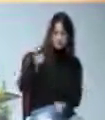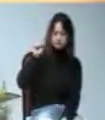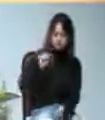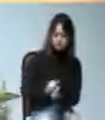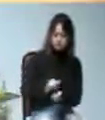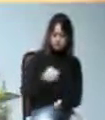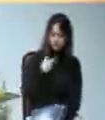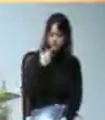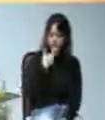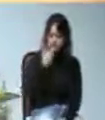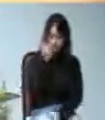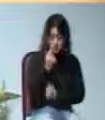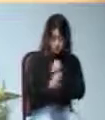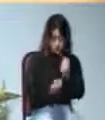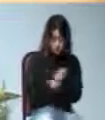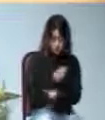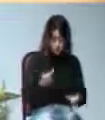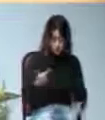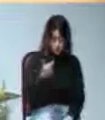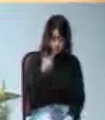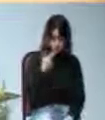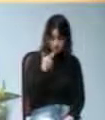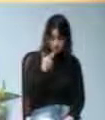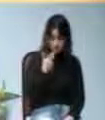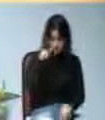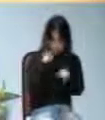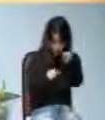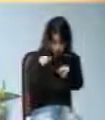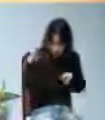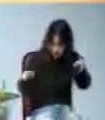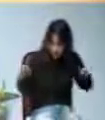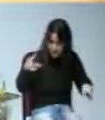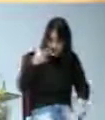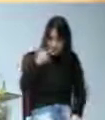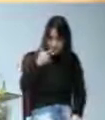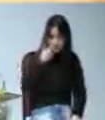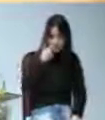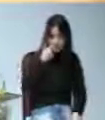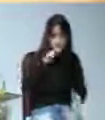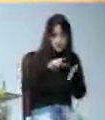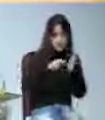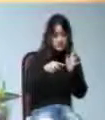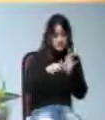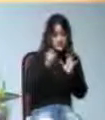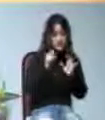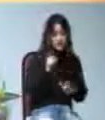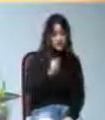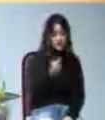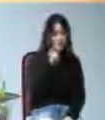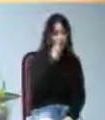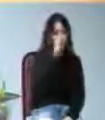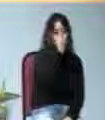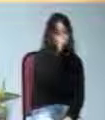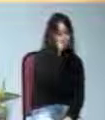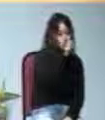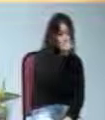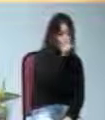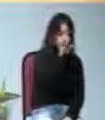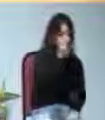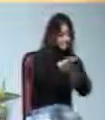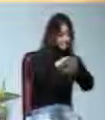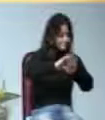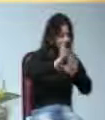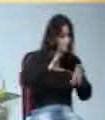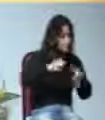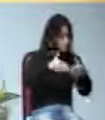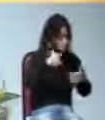foram feitas sobre pessoas que estão no grupo de trabalho,